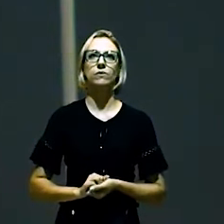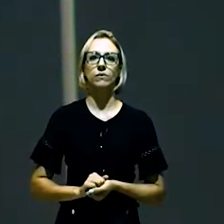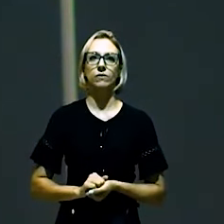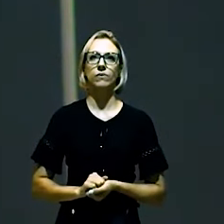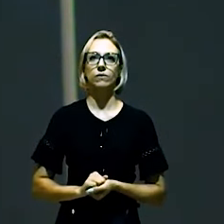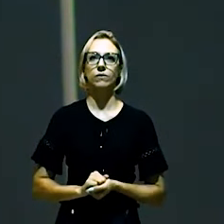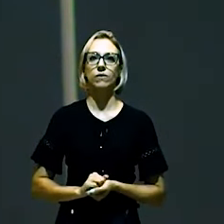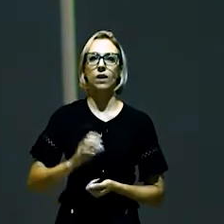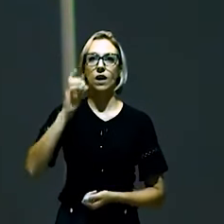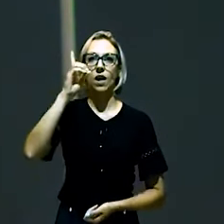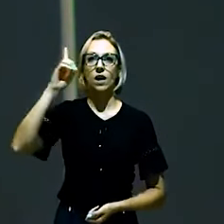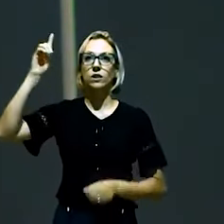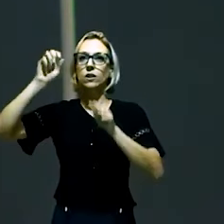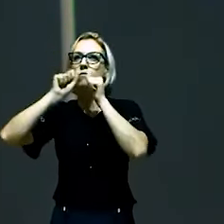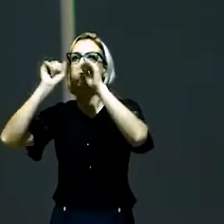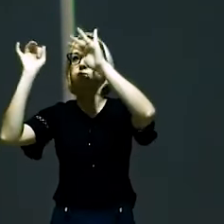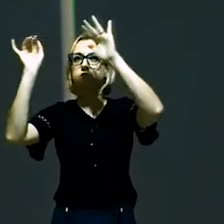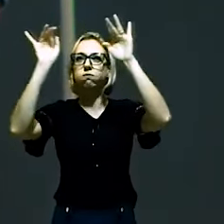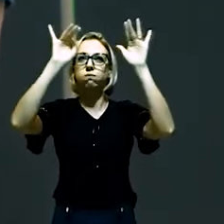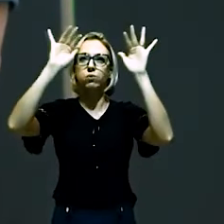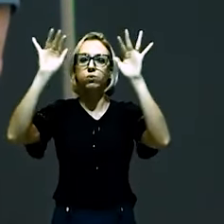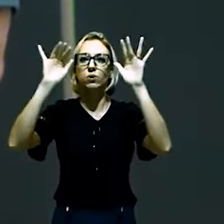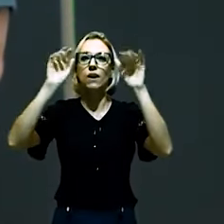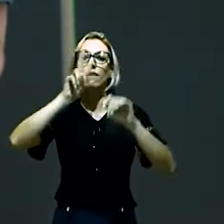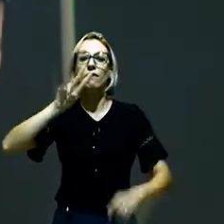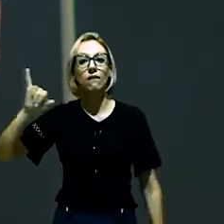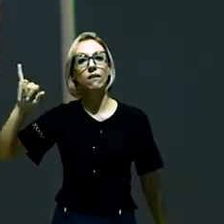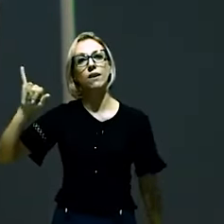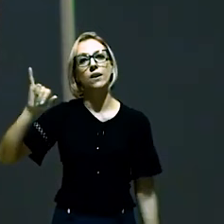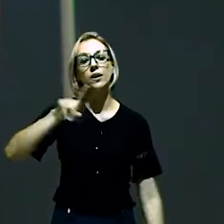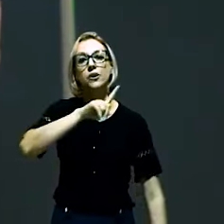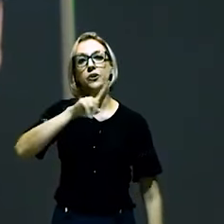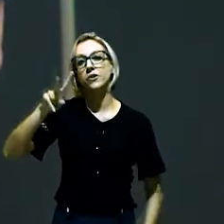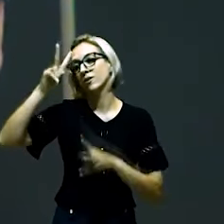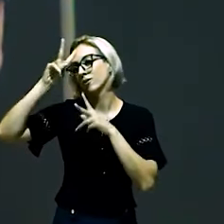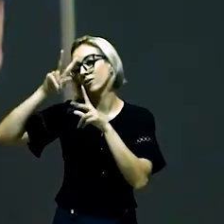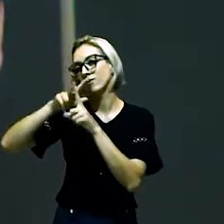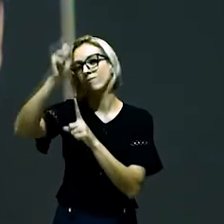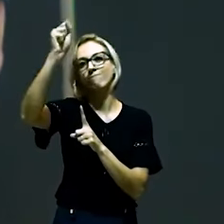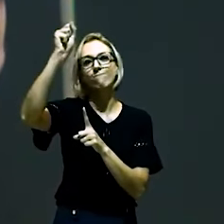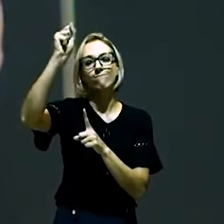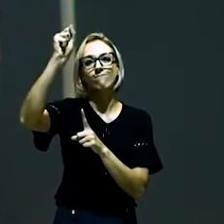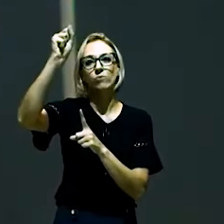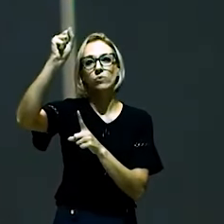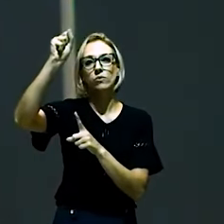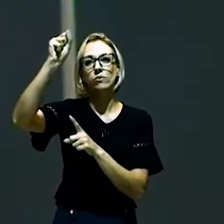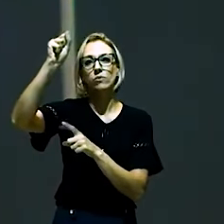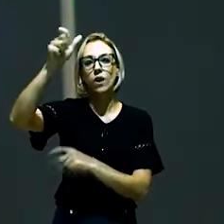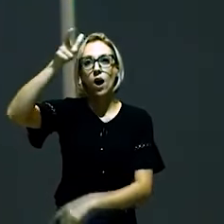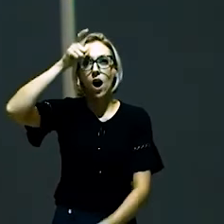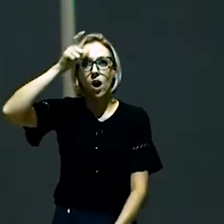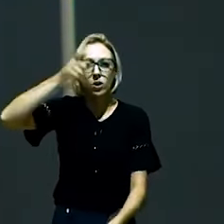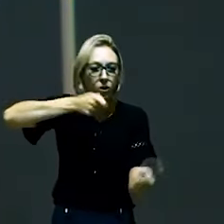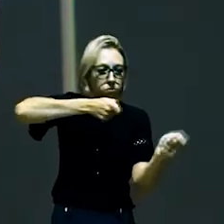essa noite, para conseguir vencer todas as artimanhas que o inimigo tem colocado